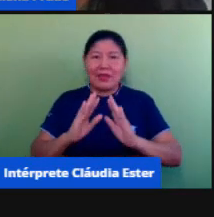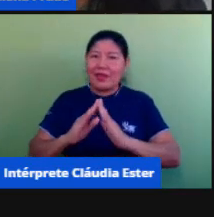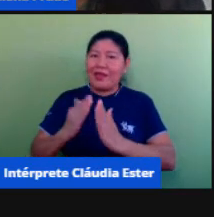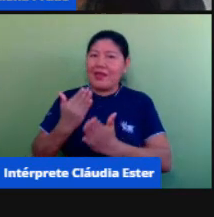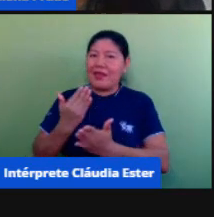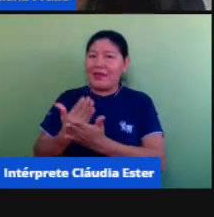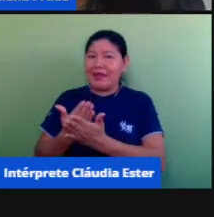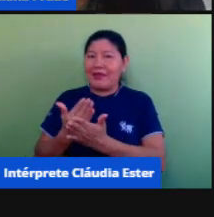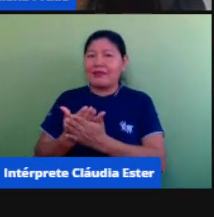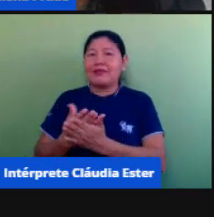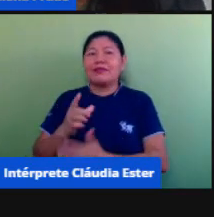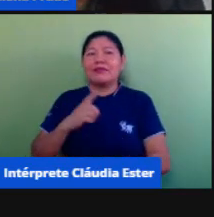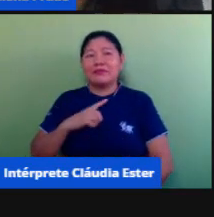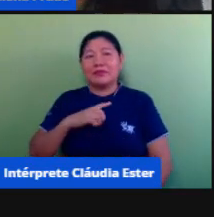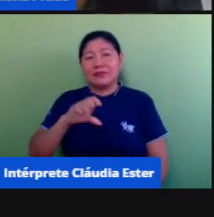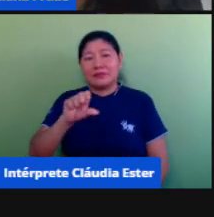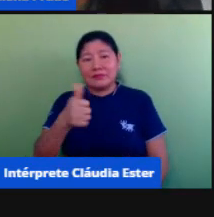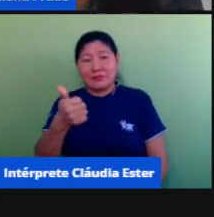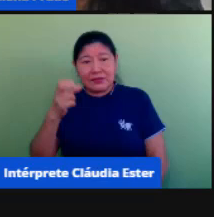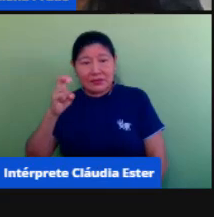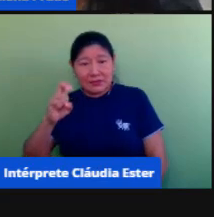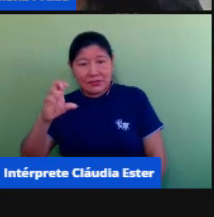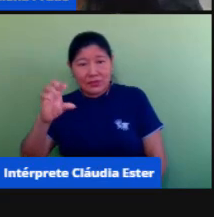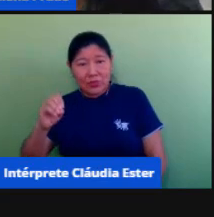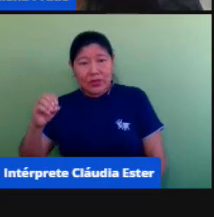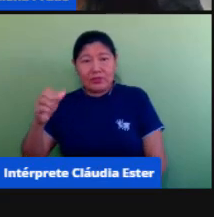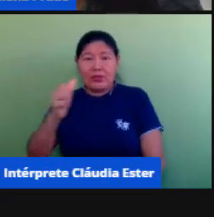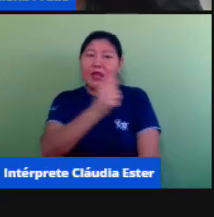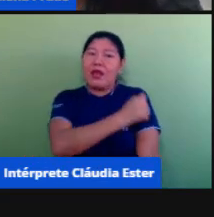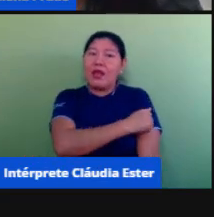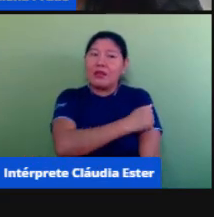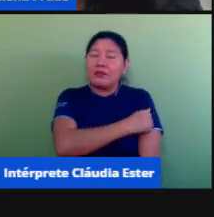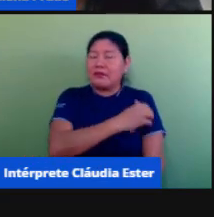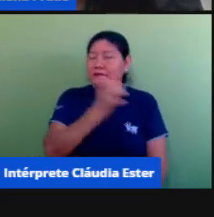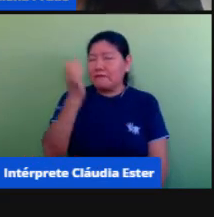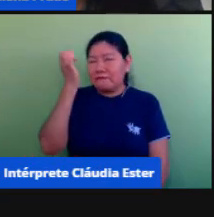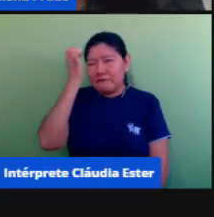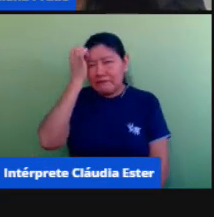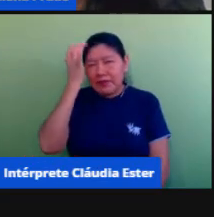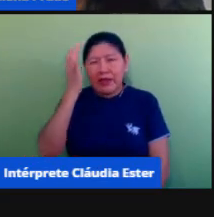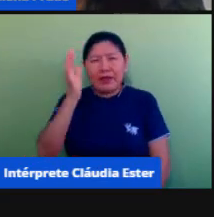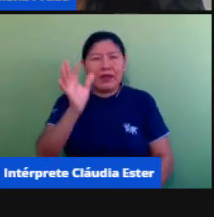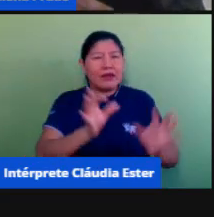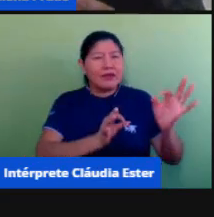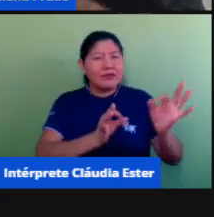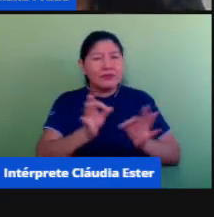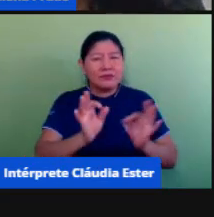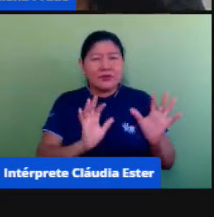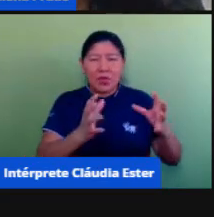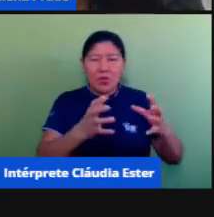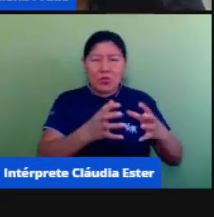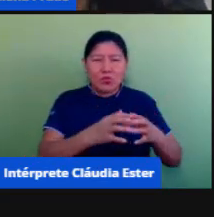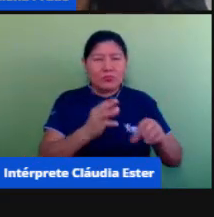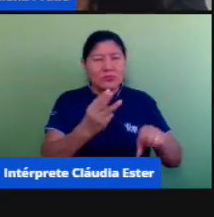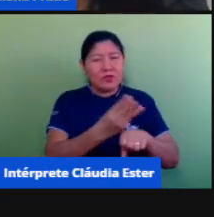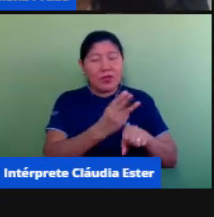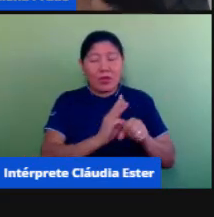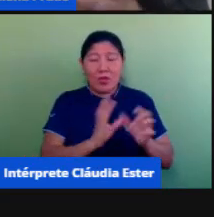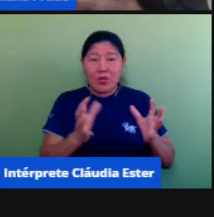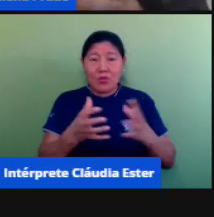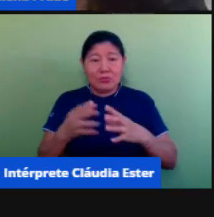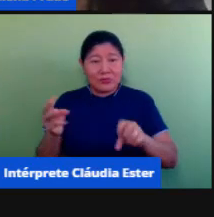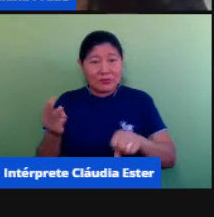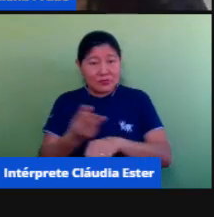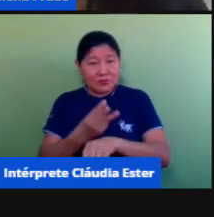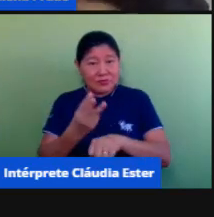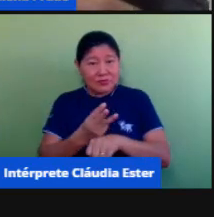tem 150 alunos, então foi algo mais fácil de ser organizado, né? Os grupos são pequenos. Nesse